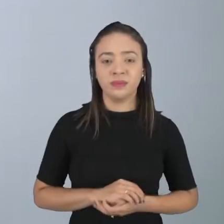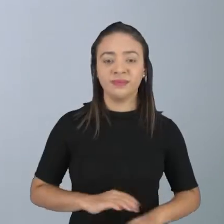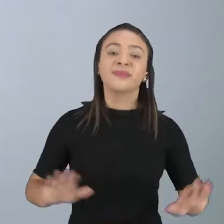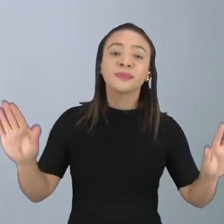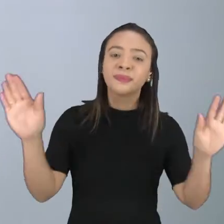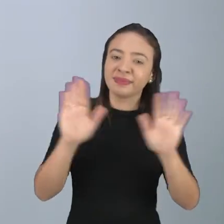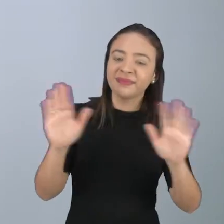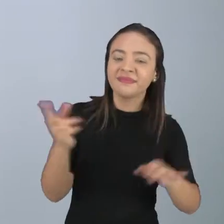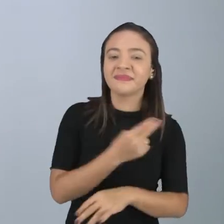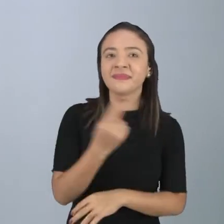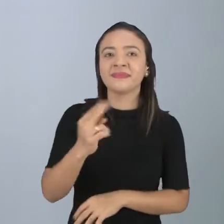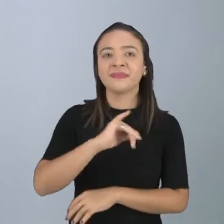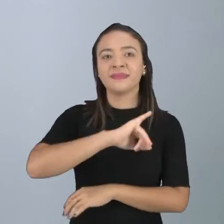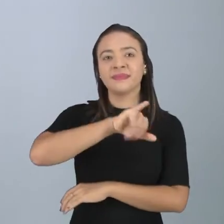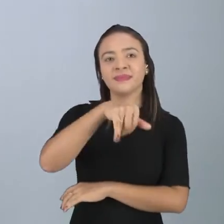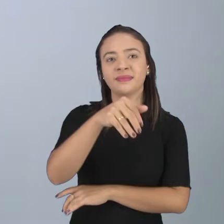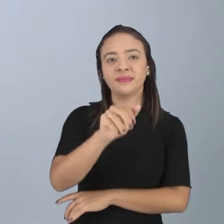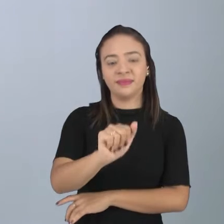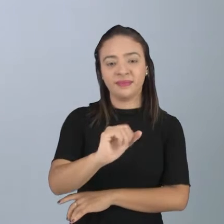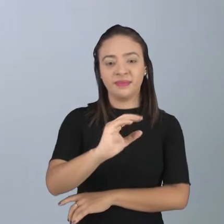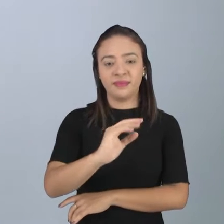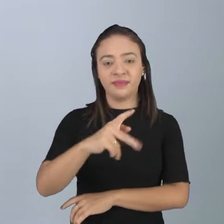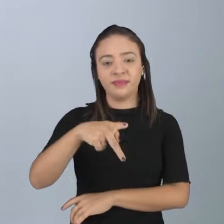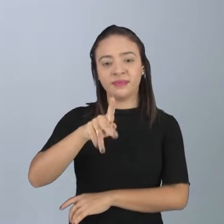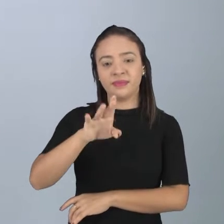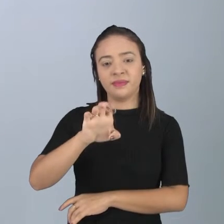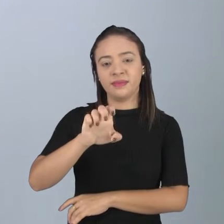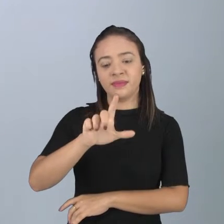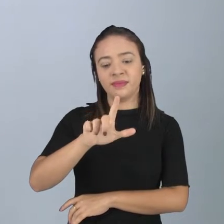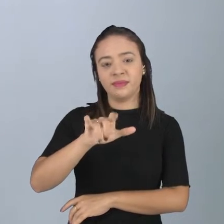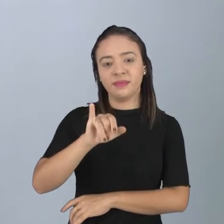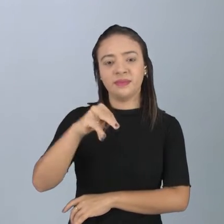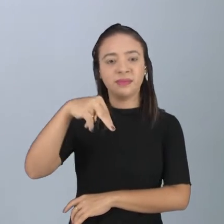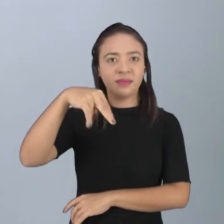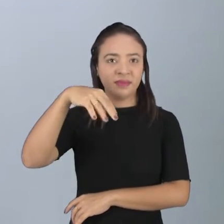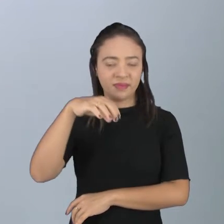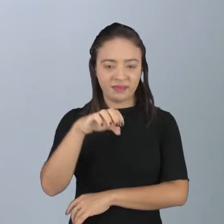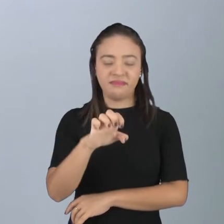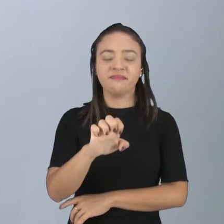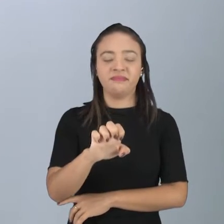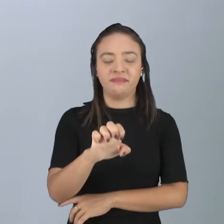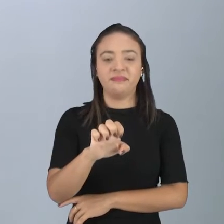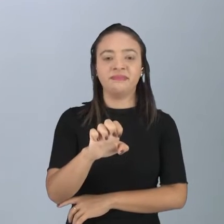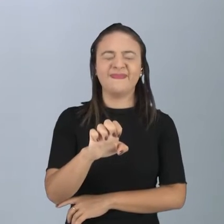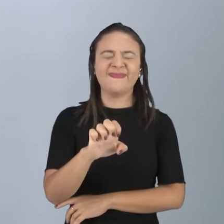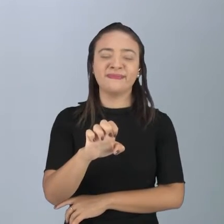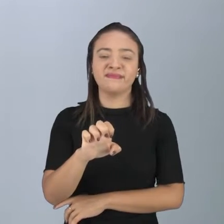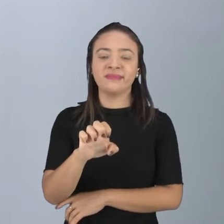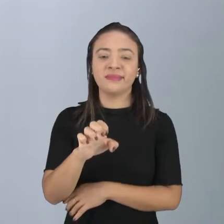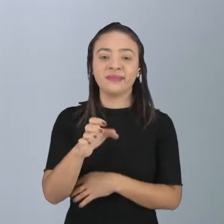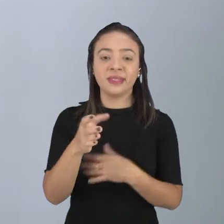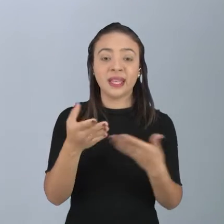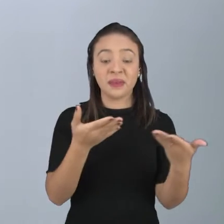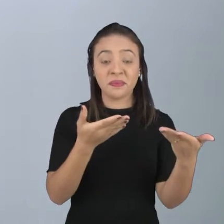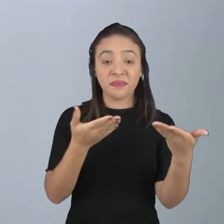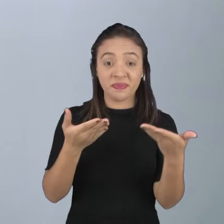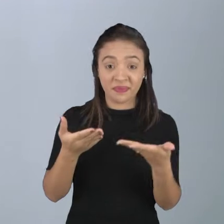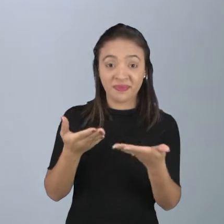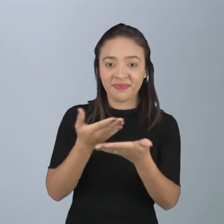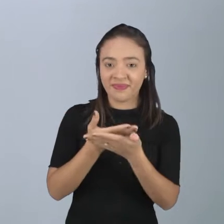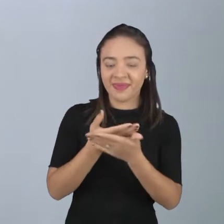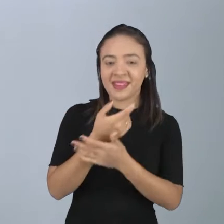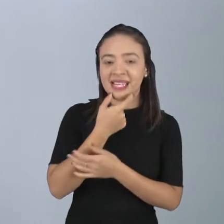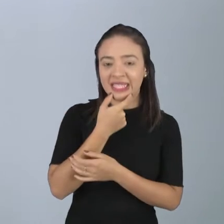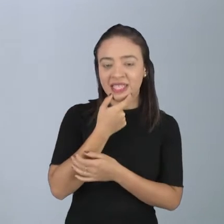Hello guys, my name is Jaqueline and welcome back to our English classes. Olá pessoal, meu nome é Jaqueline e sejam bem-vindos à nossa